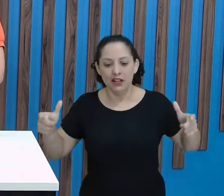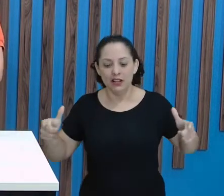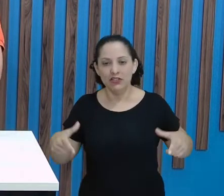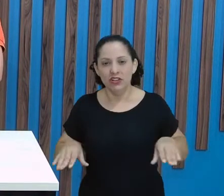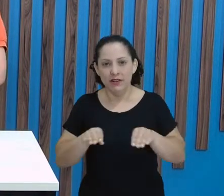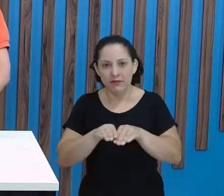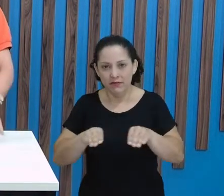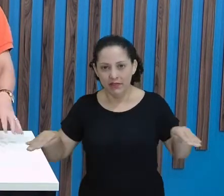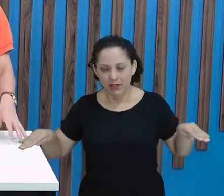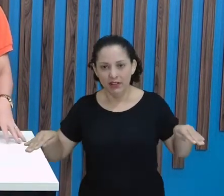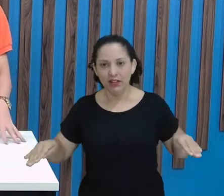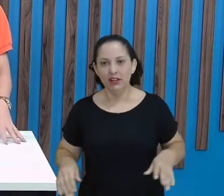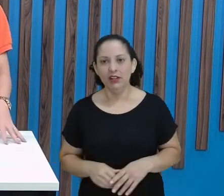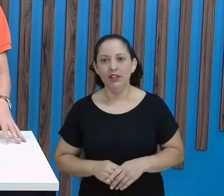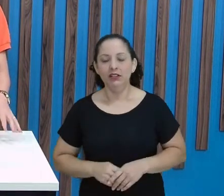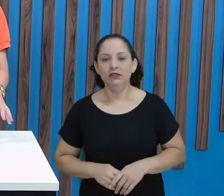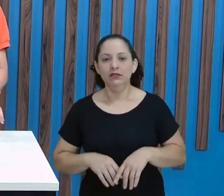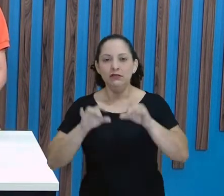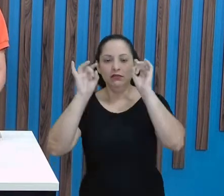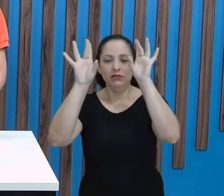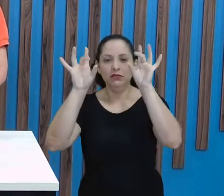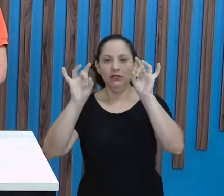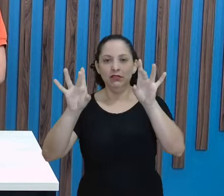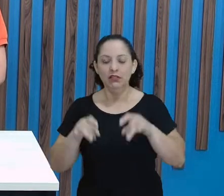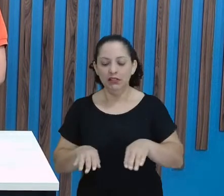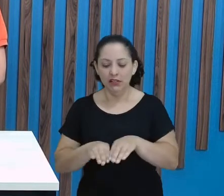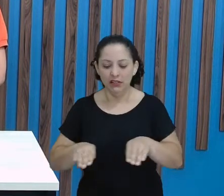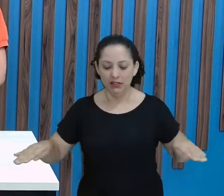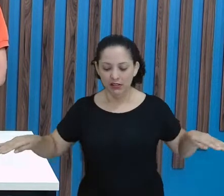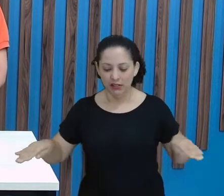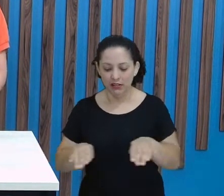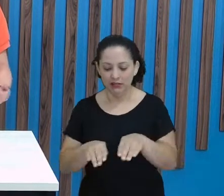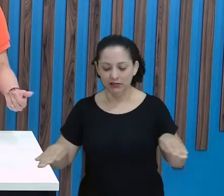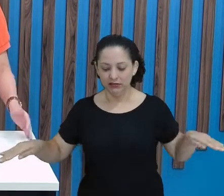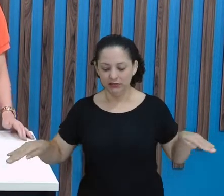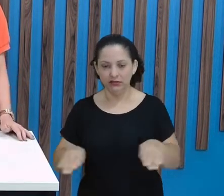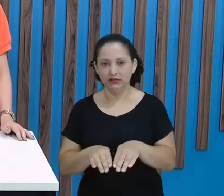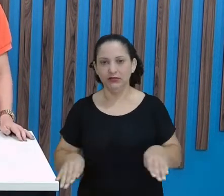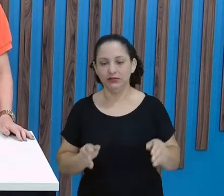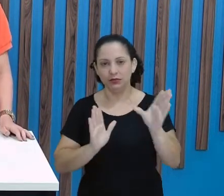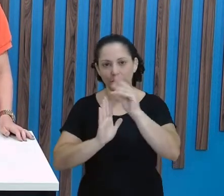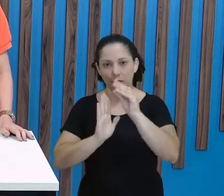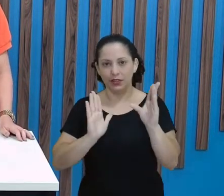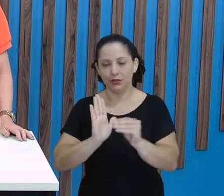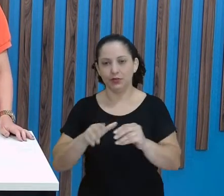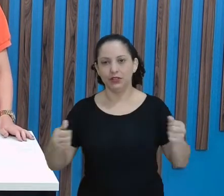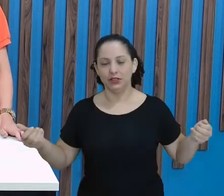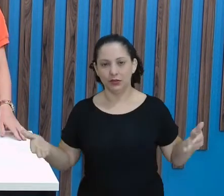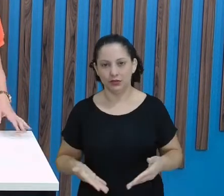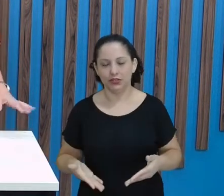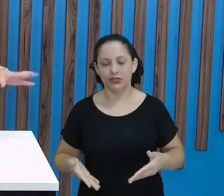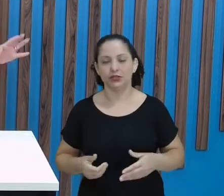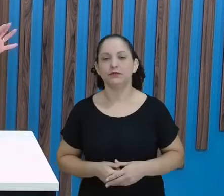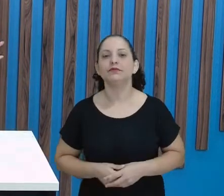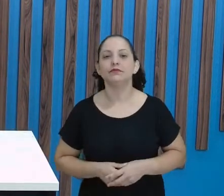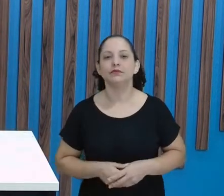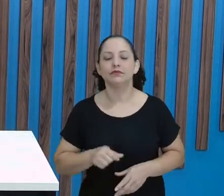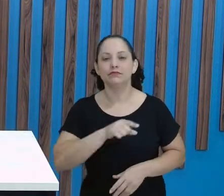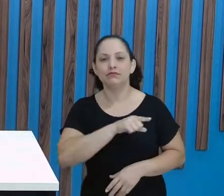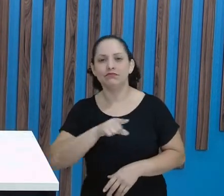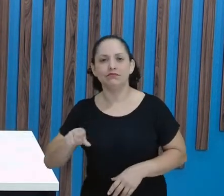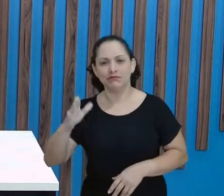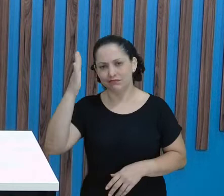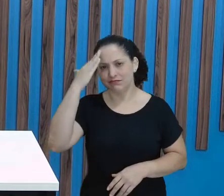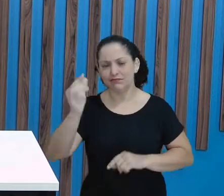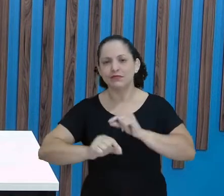medidas, especificamente área de figuras planas, né? Que é o conteúdo da aula de hoje. Você já sabe o